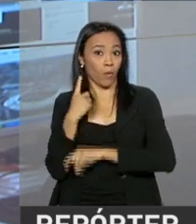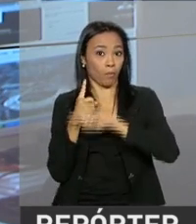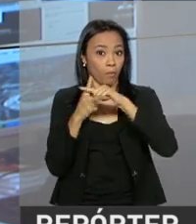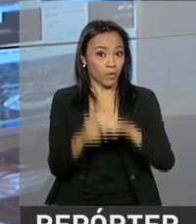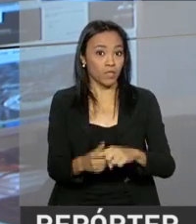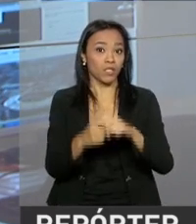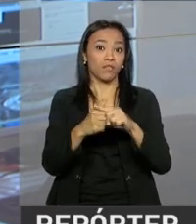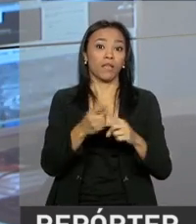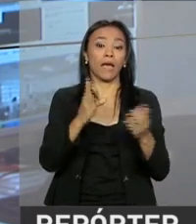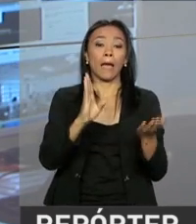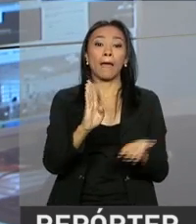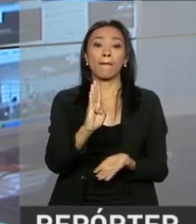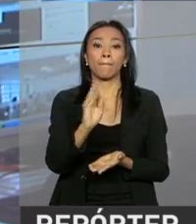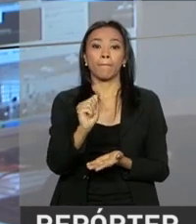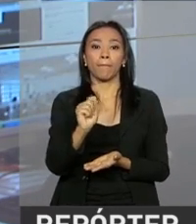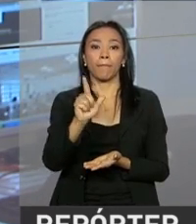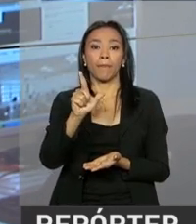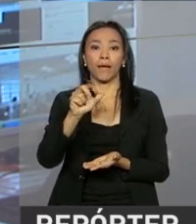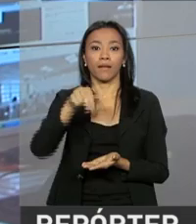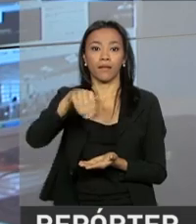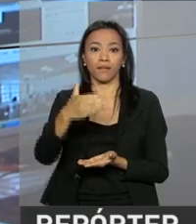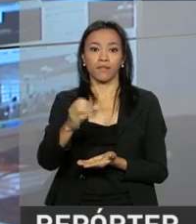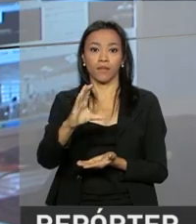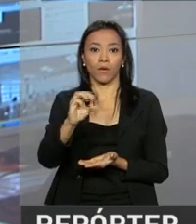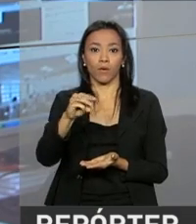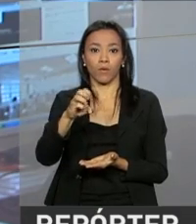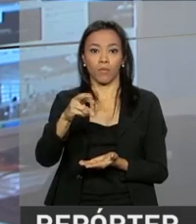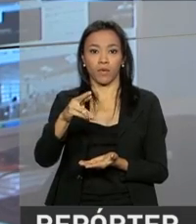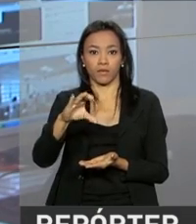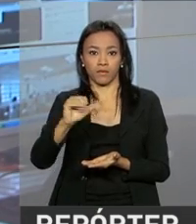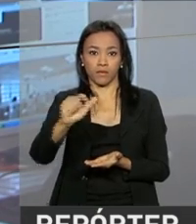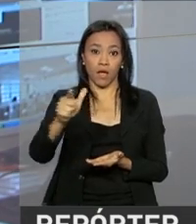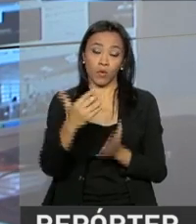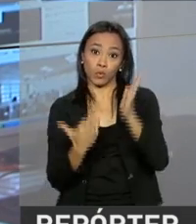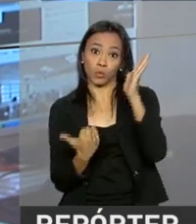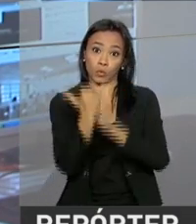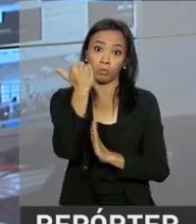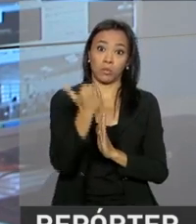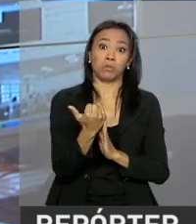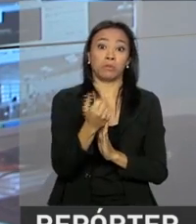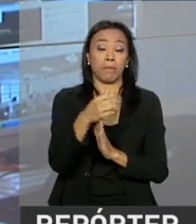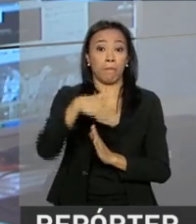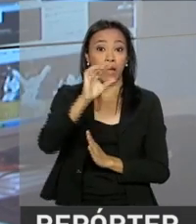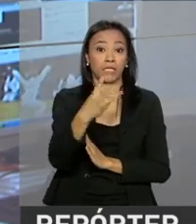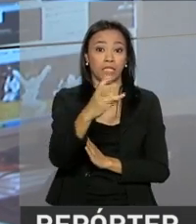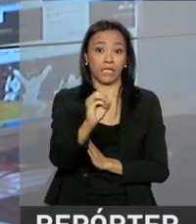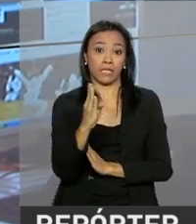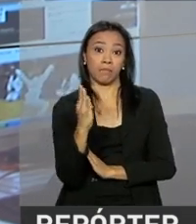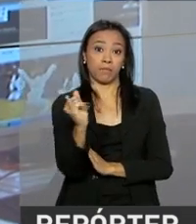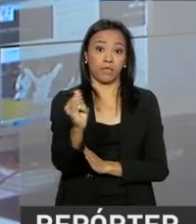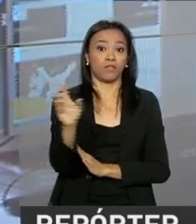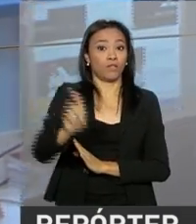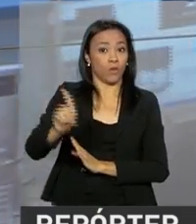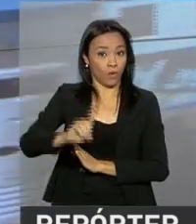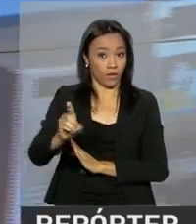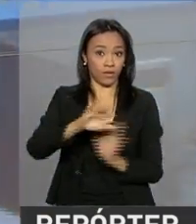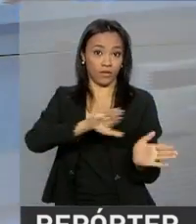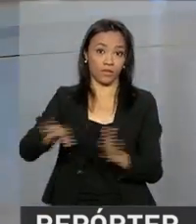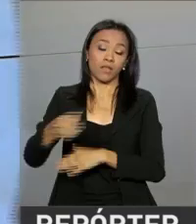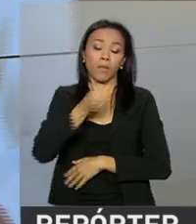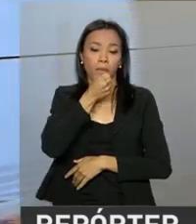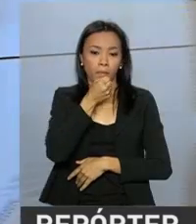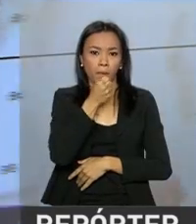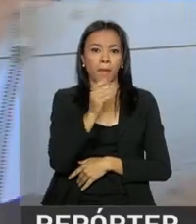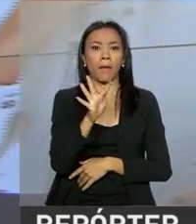na balança comercial este ano. O superávit chegou a mais de 30 bilhões de dólares. Paola Deorte traz ao vivo para a gente os